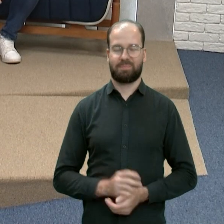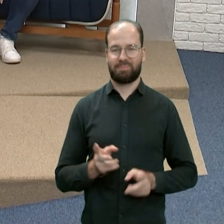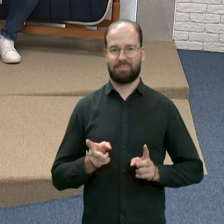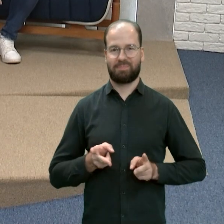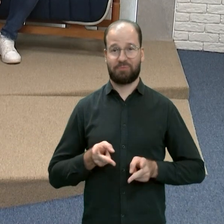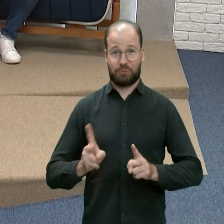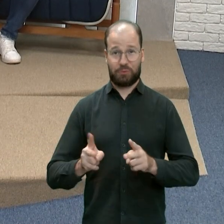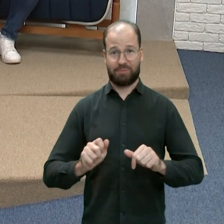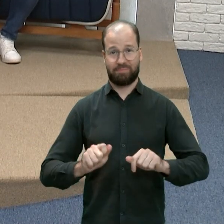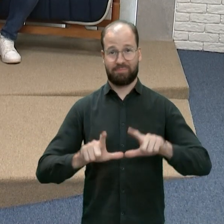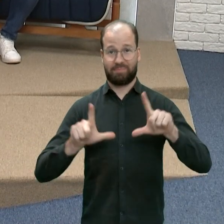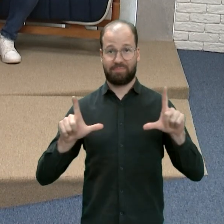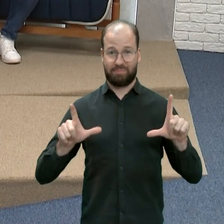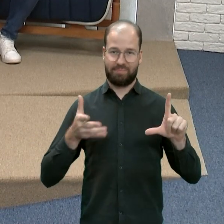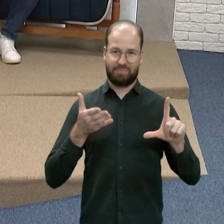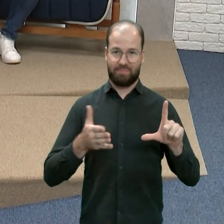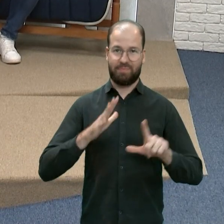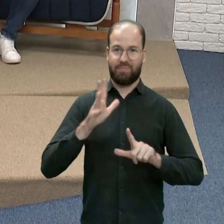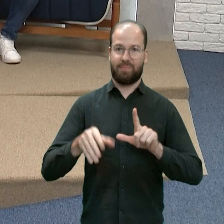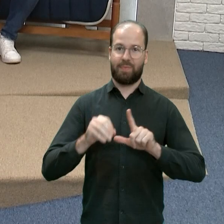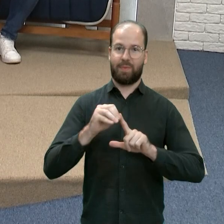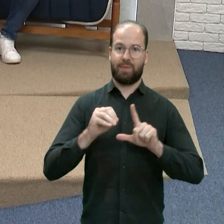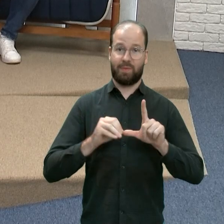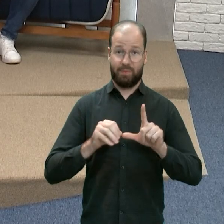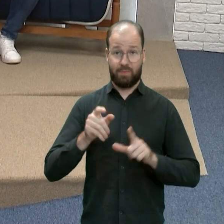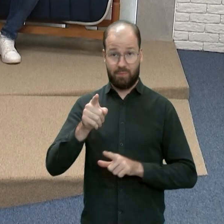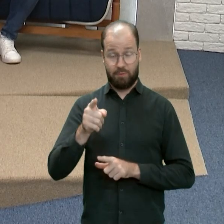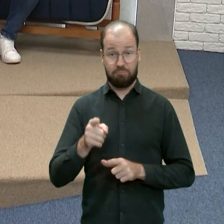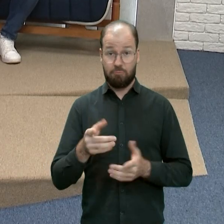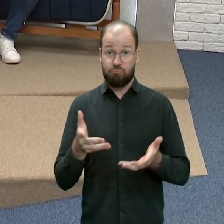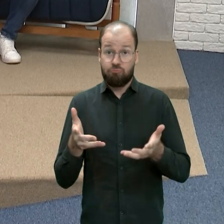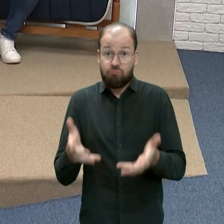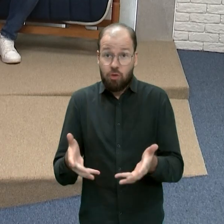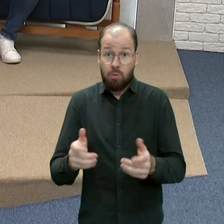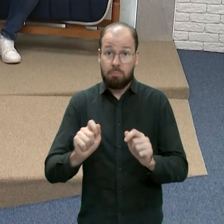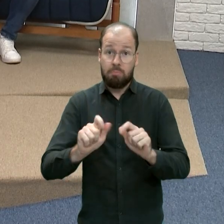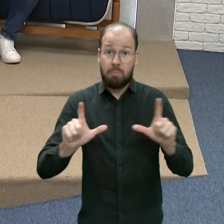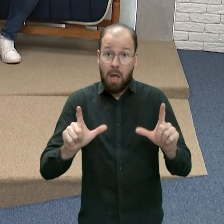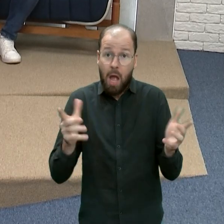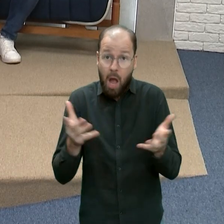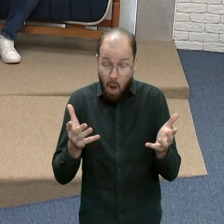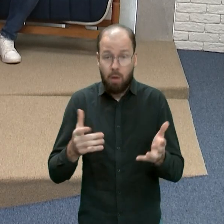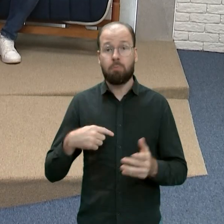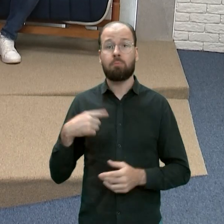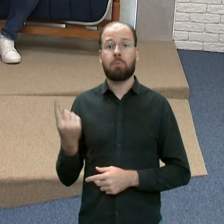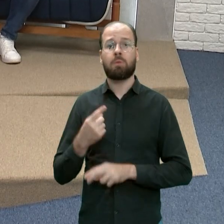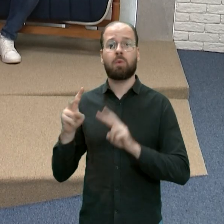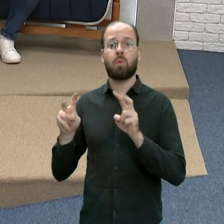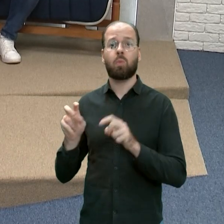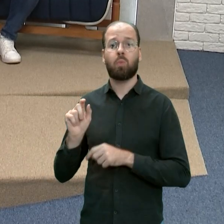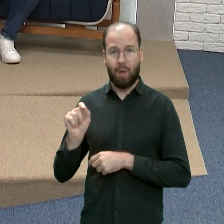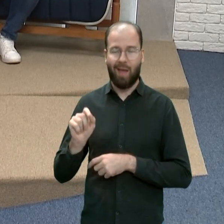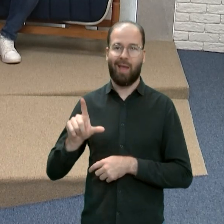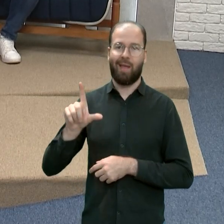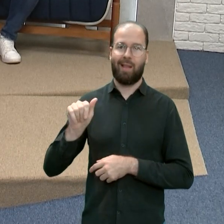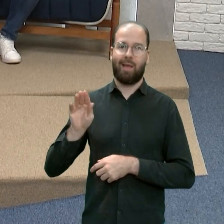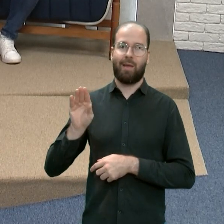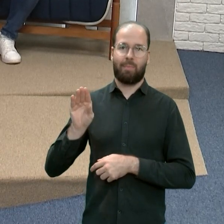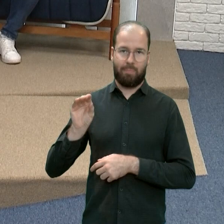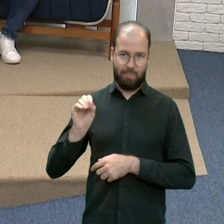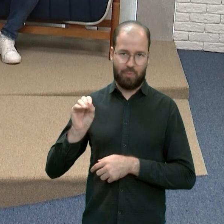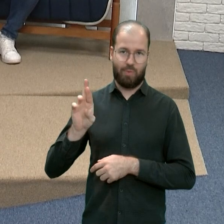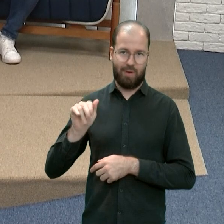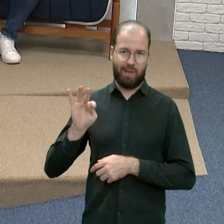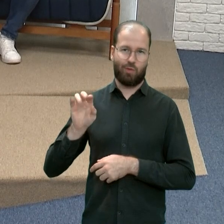Muito bem, já estamos de volta com o Mundo UFG. Para você que está chegando agora, a gente está falando sobre o Laboratório Voador, um projeto de pesquisa